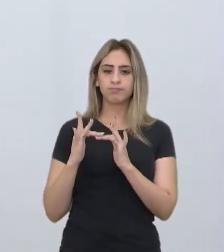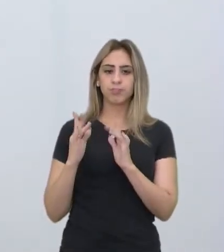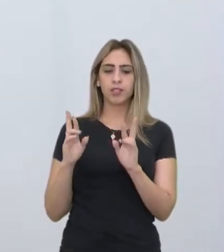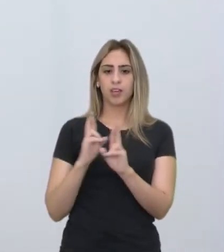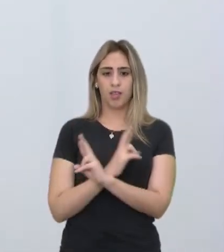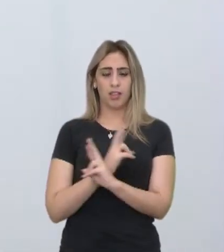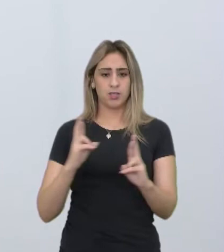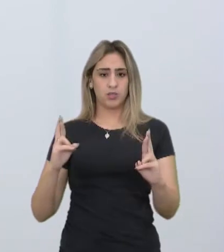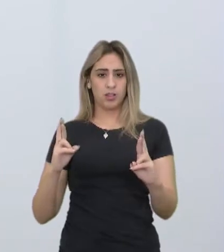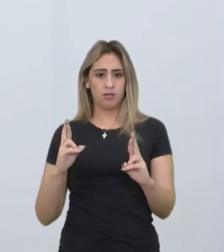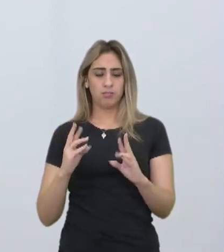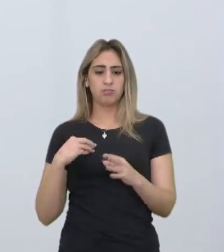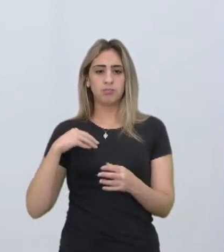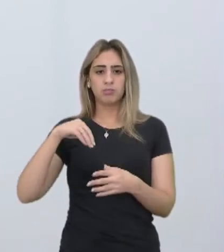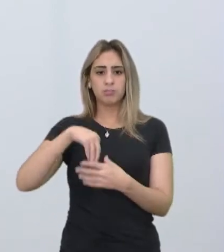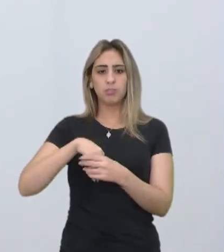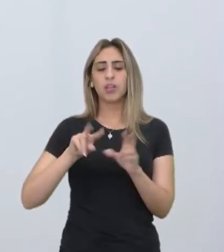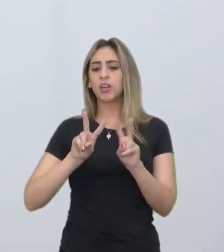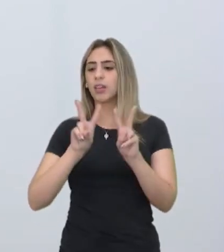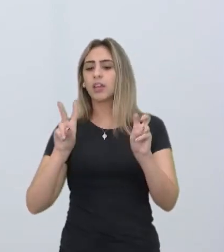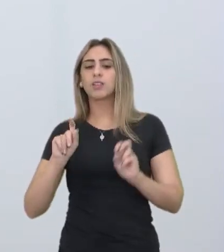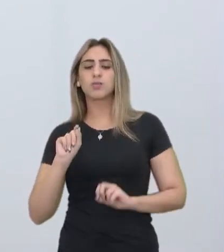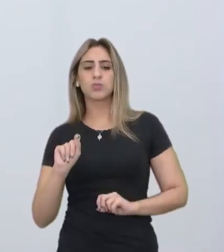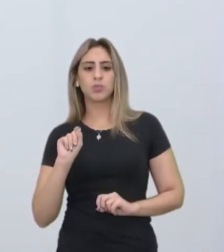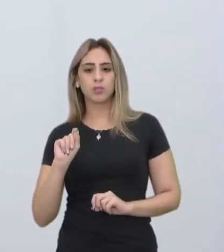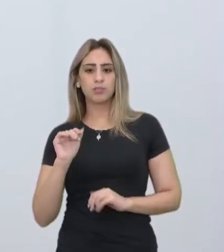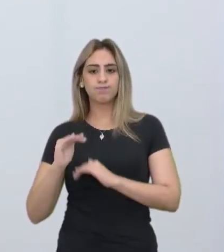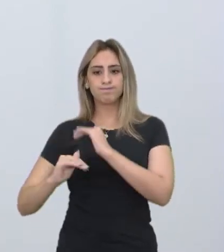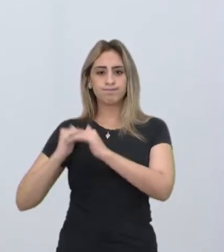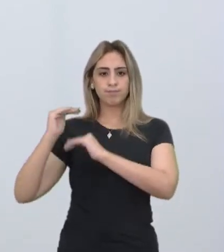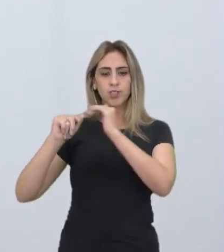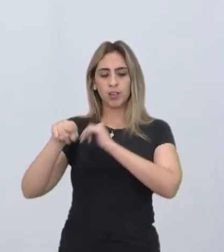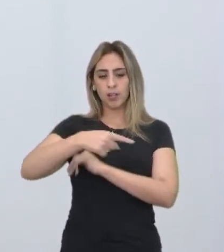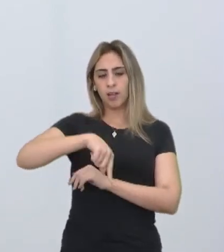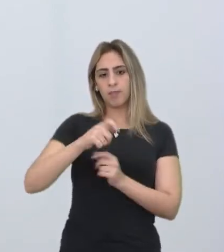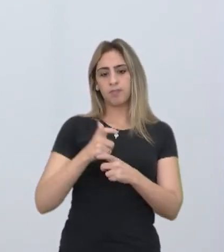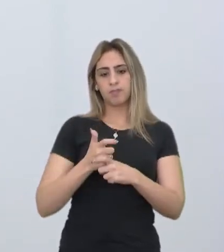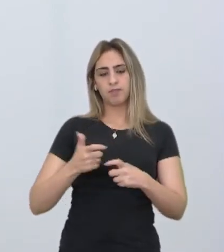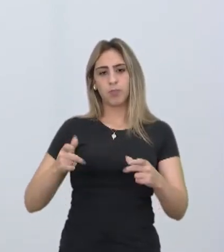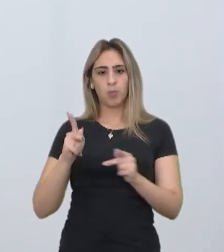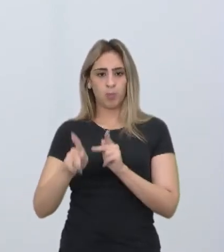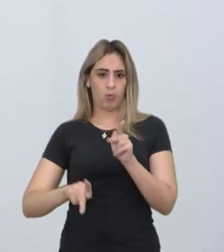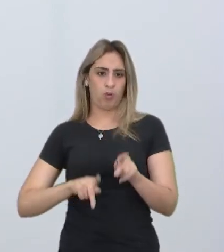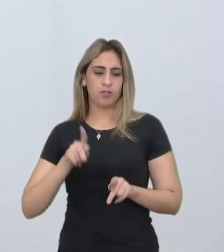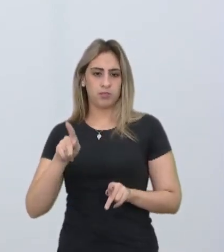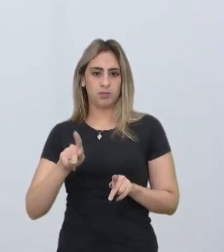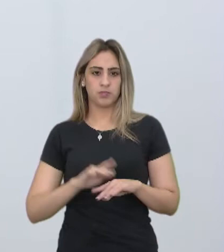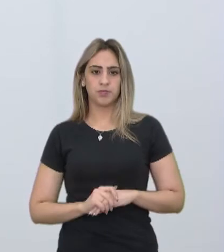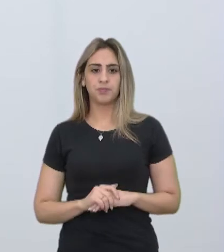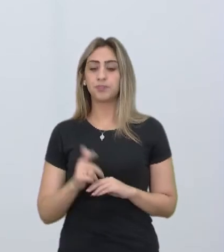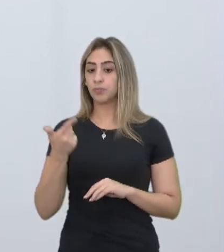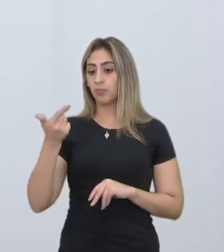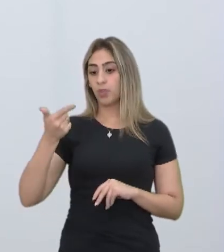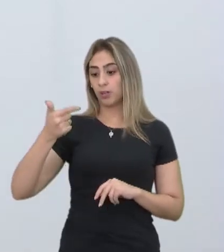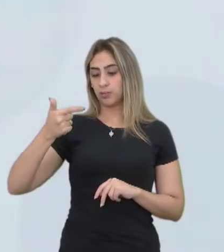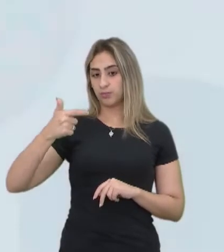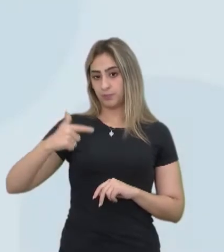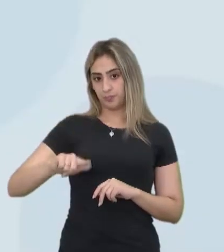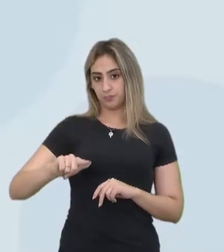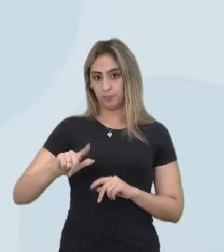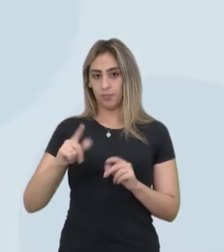aí relacionadas ao crescimento da população. Então, de novo aí na tela,